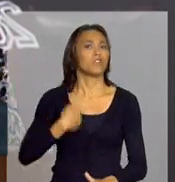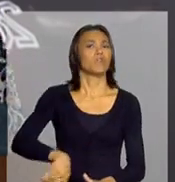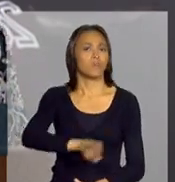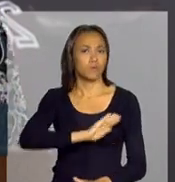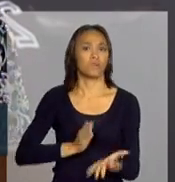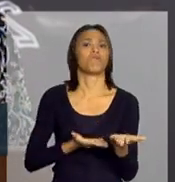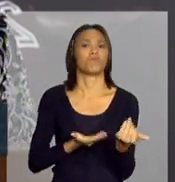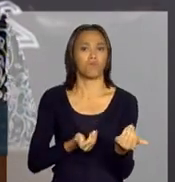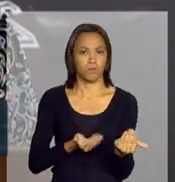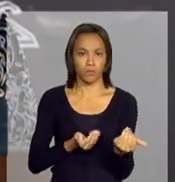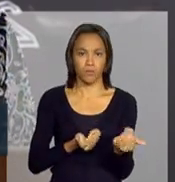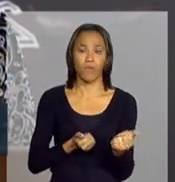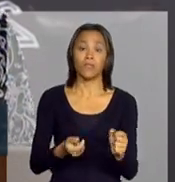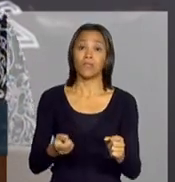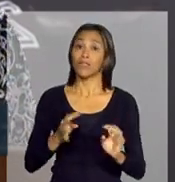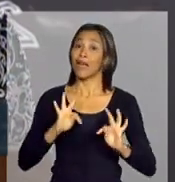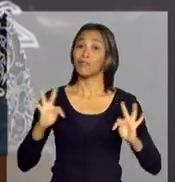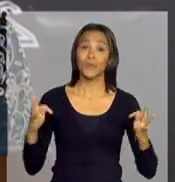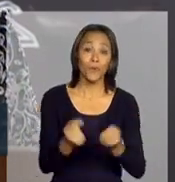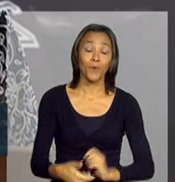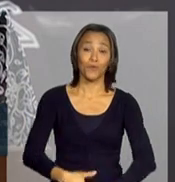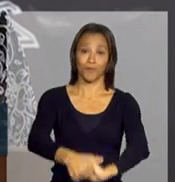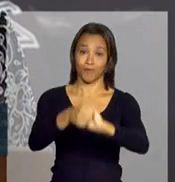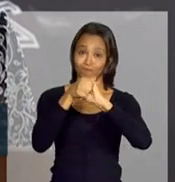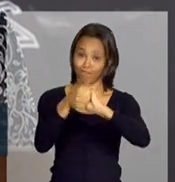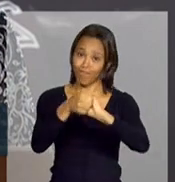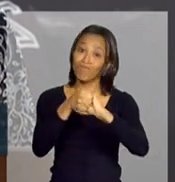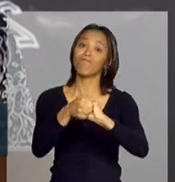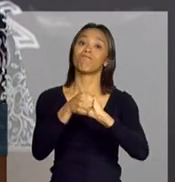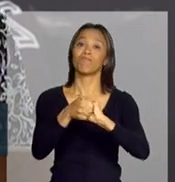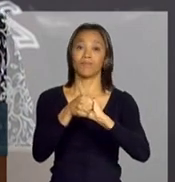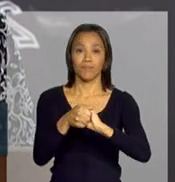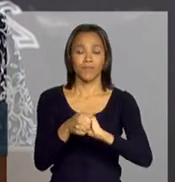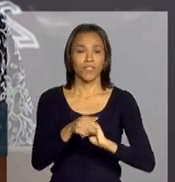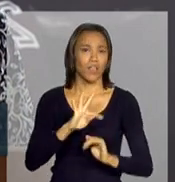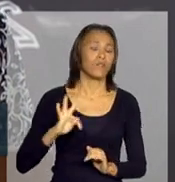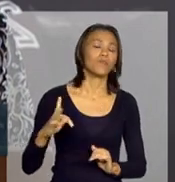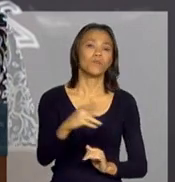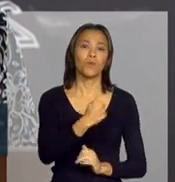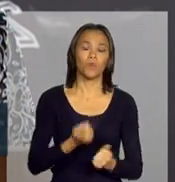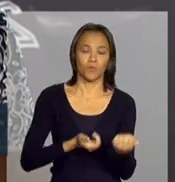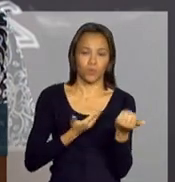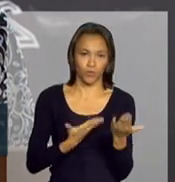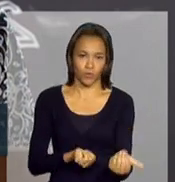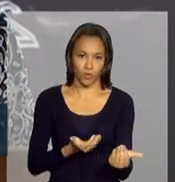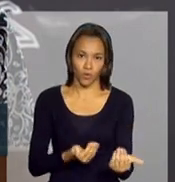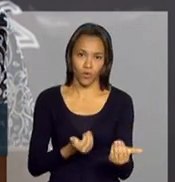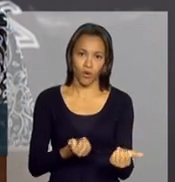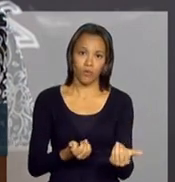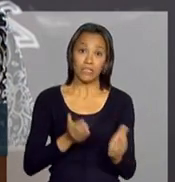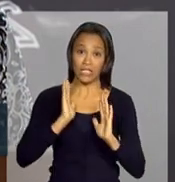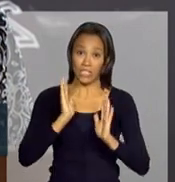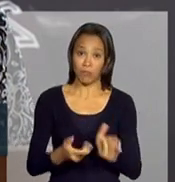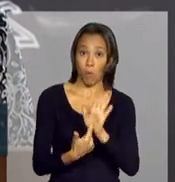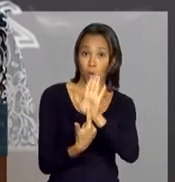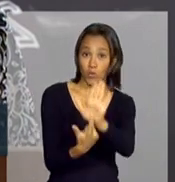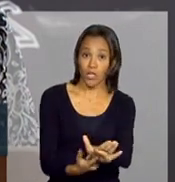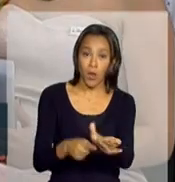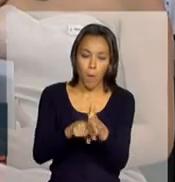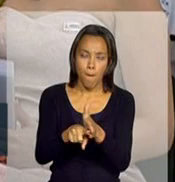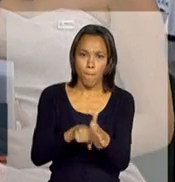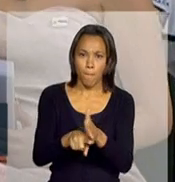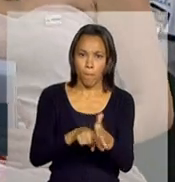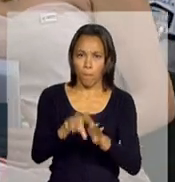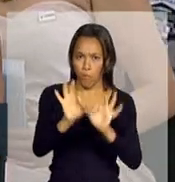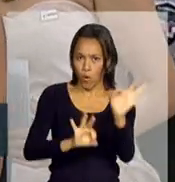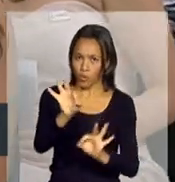Juventude parabenizo a todos a todos os jovens que apresentaram projetos de pesquisa